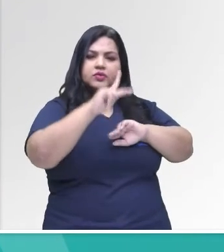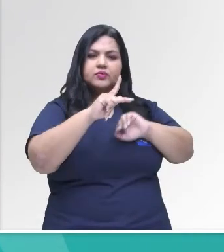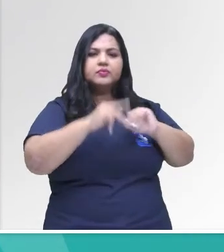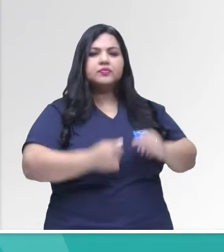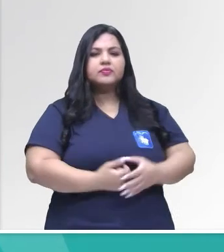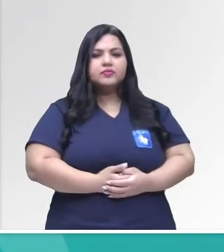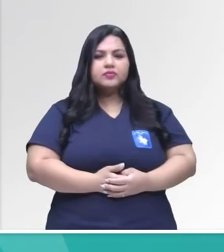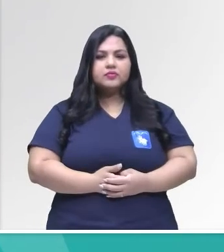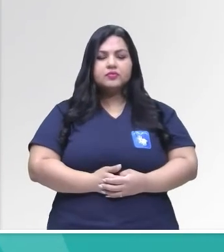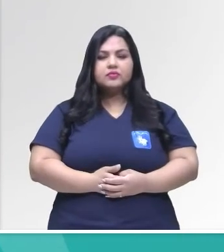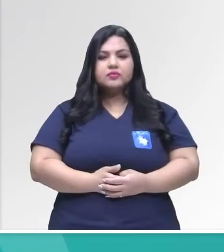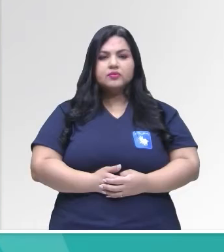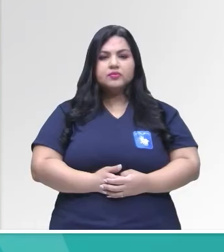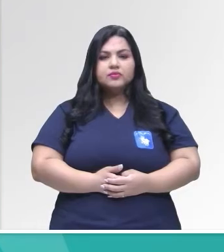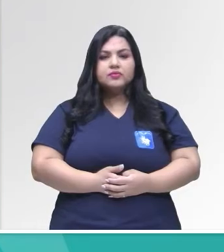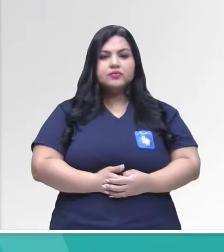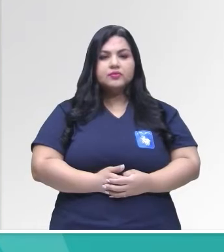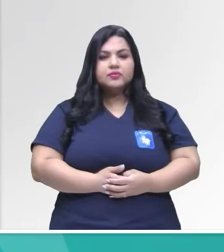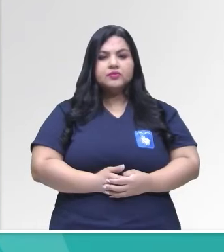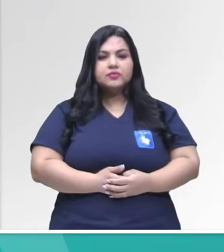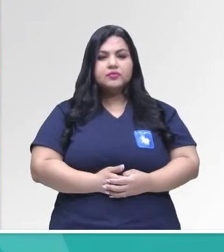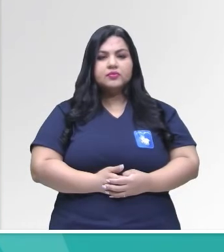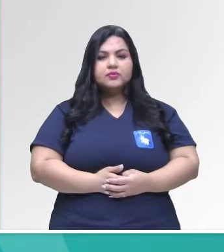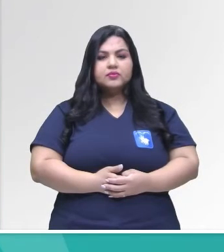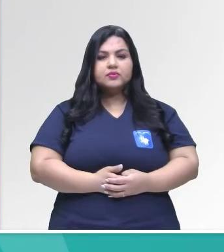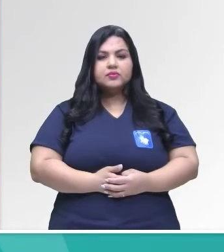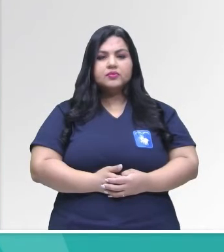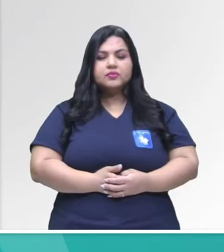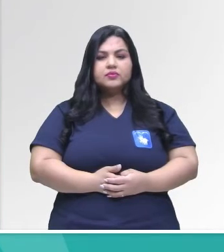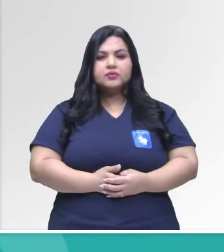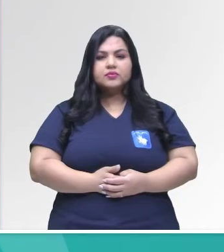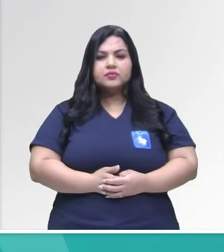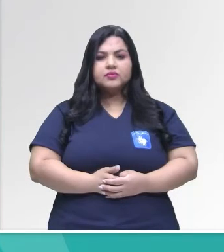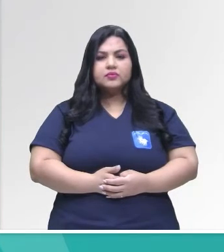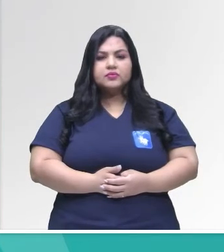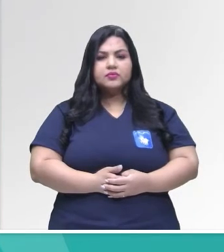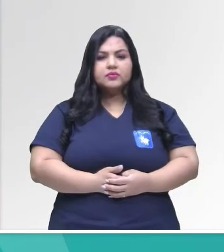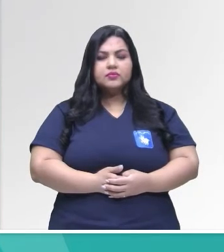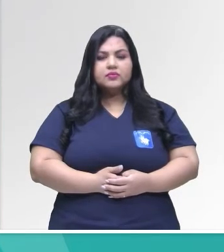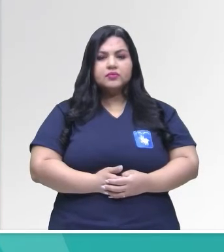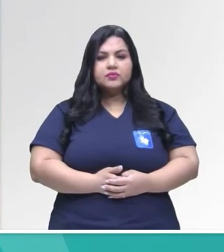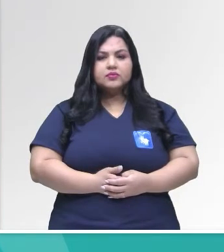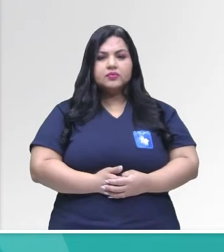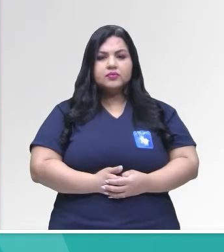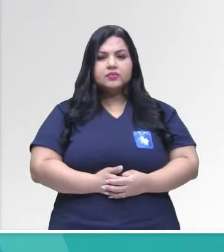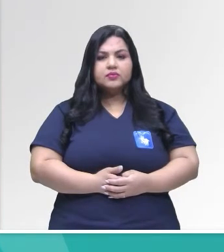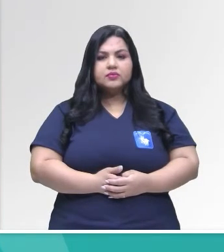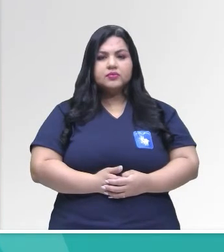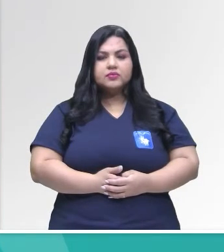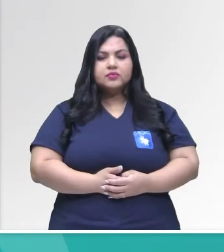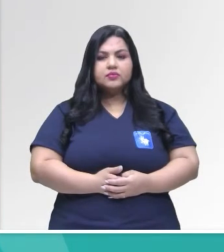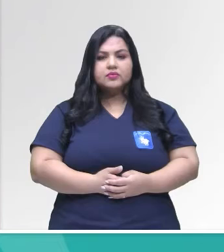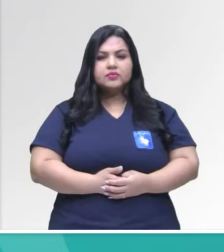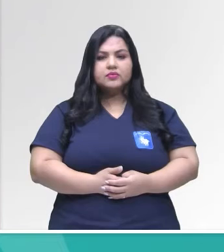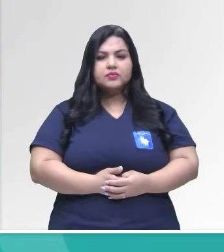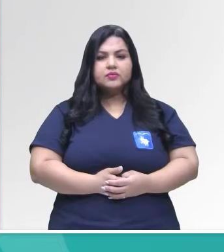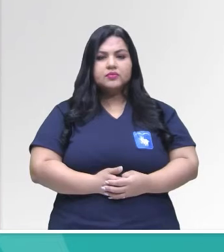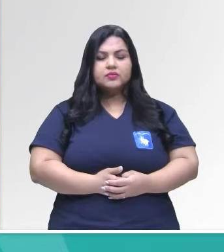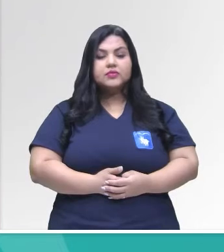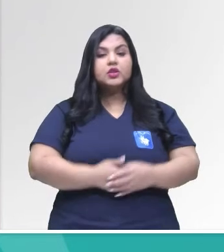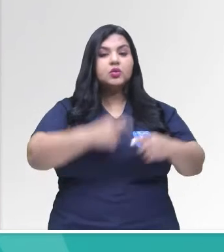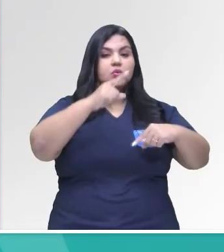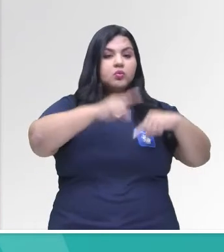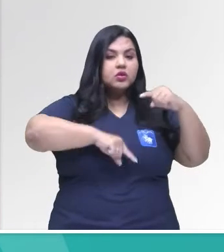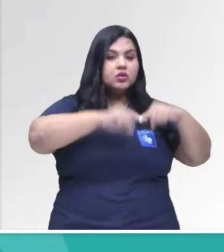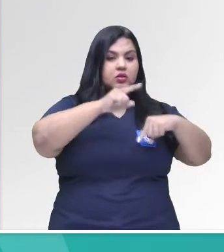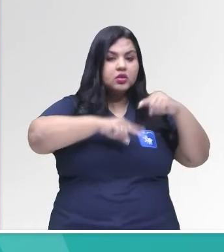epsicles. Later, the name was changed to popsicles. Was changed. O objeto